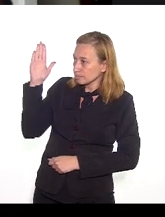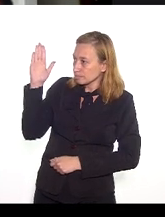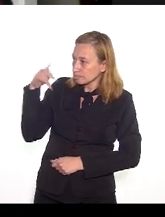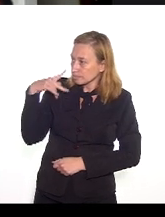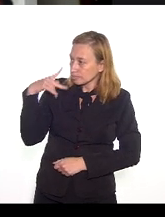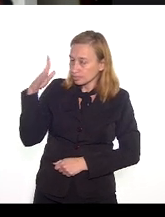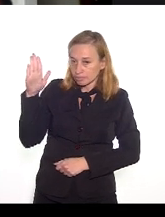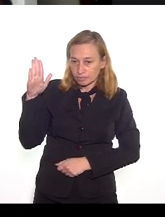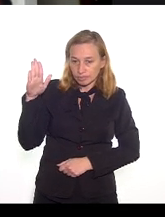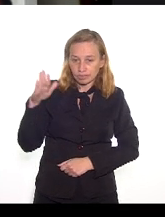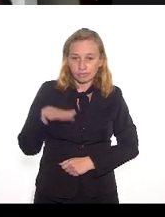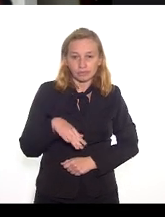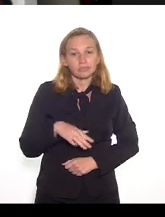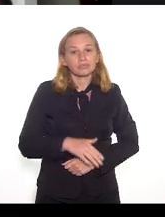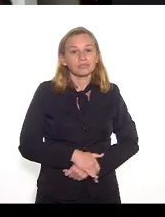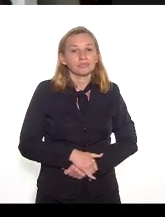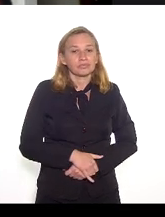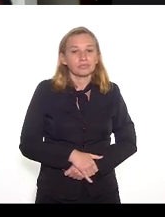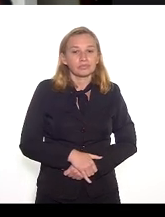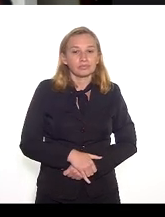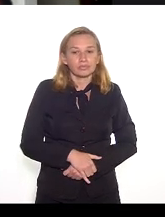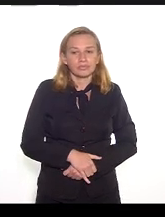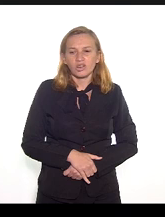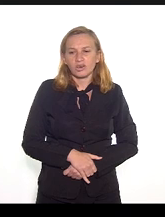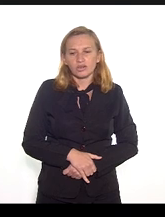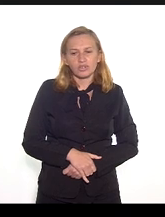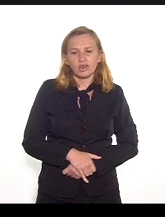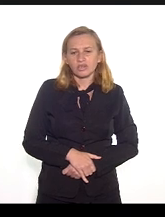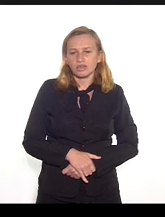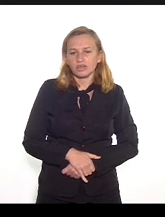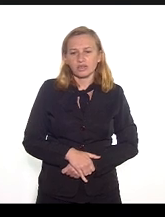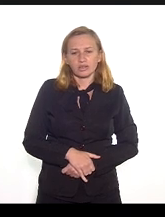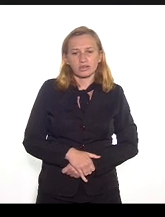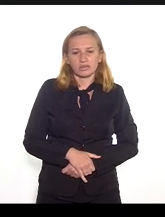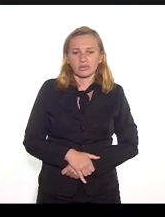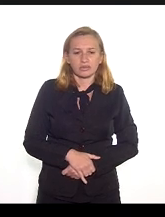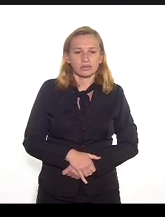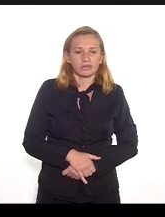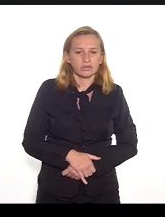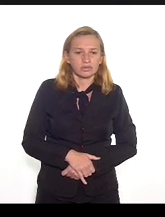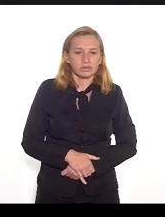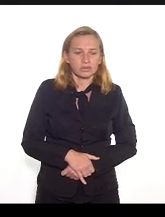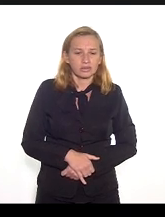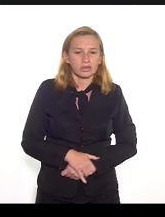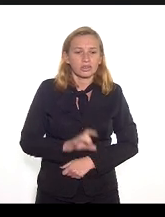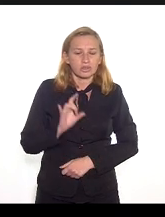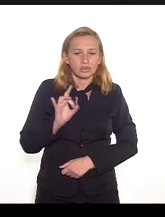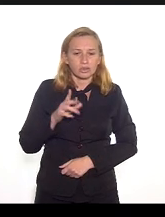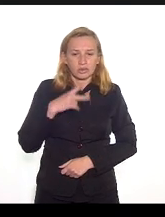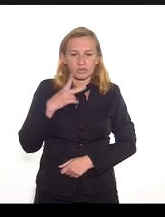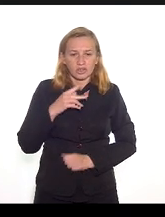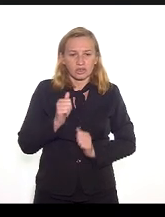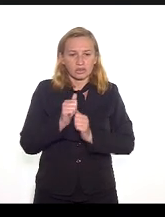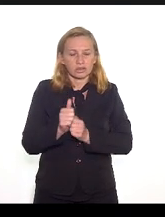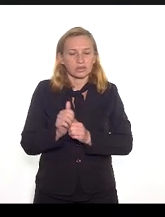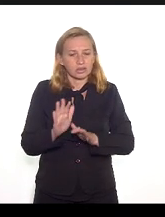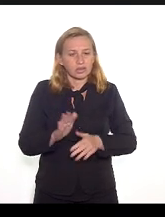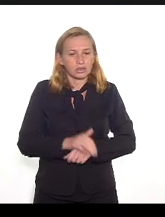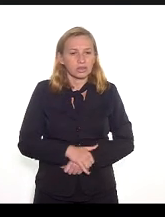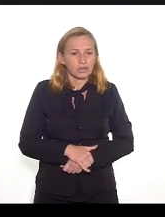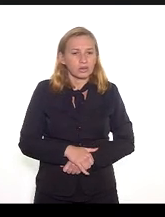Pode, é que a gente ia fazer novamente um novo bloco, mas pode fazer. Só para não perder o segmento.